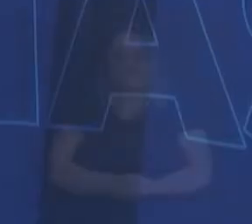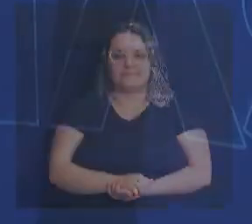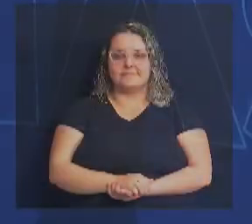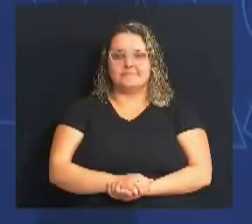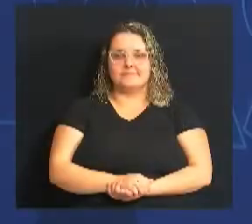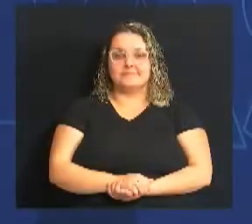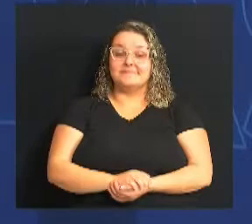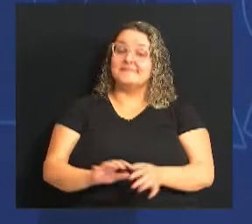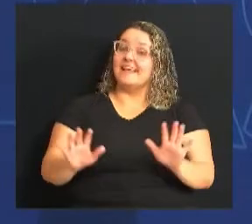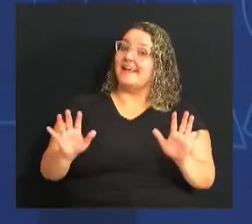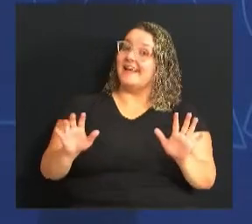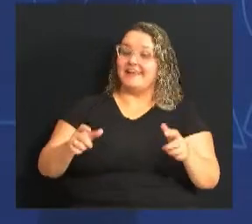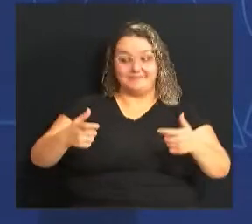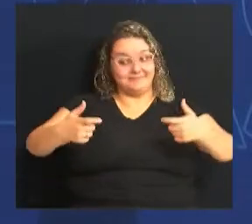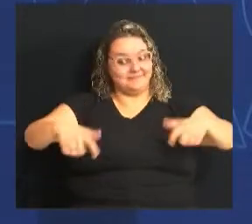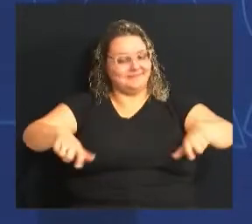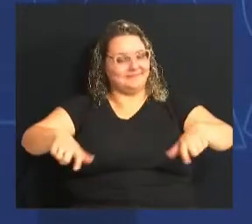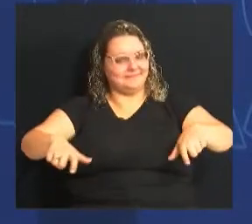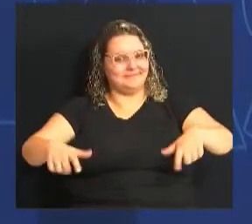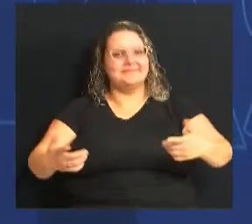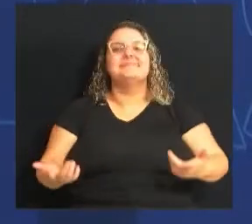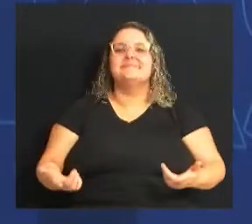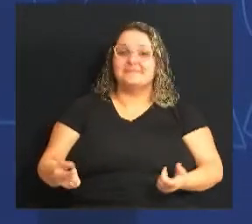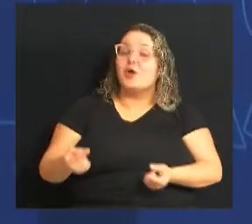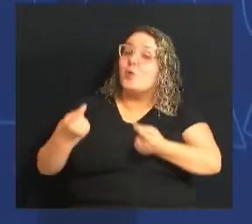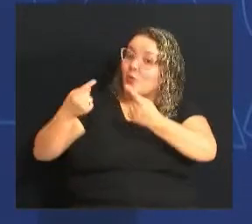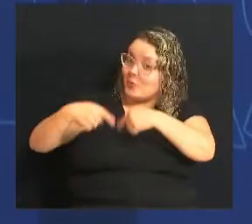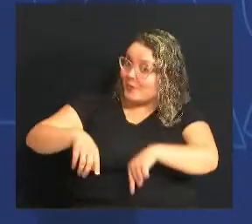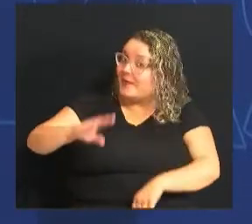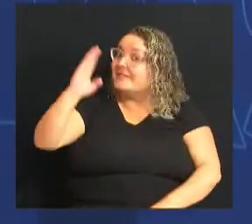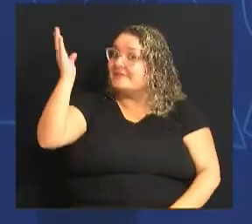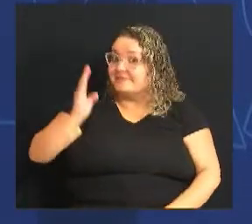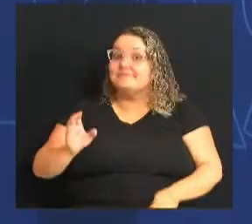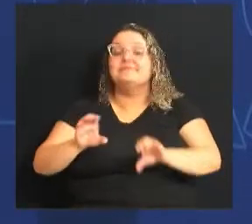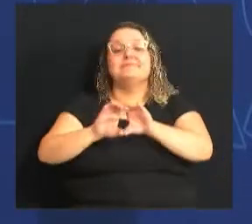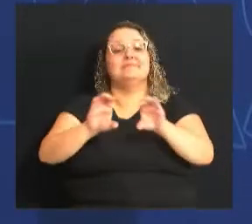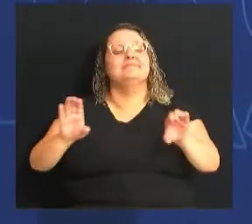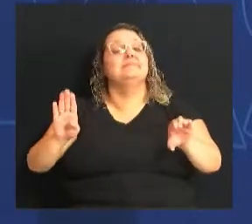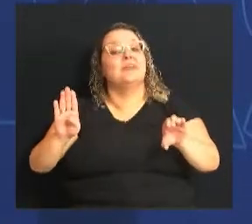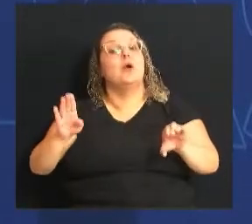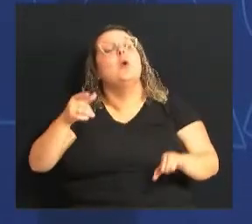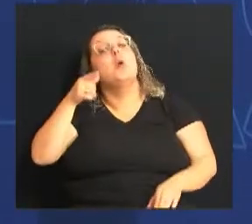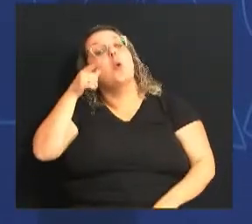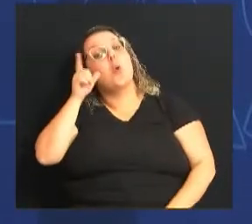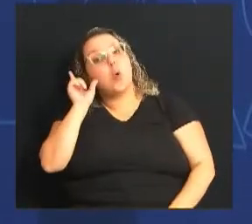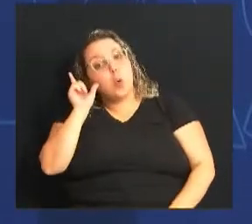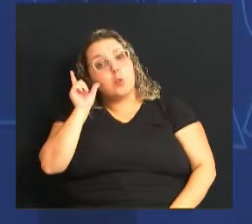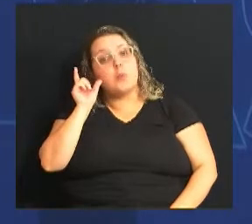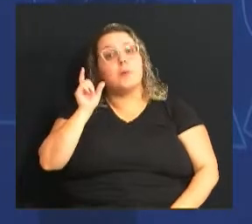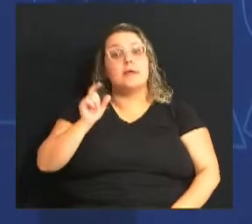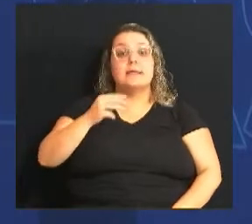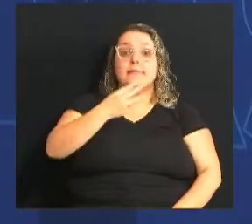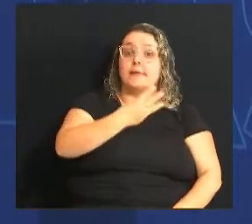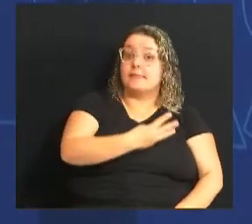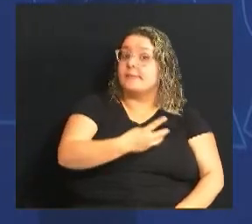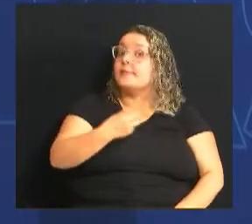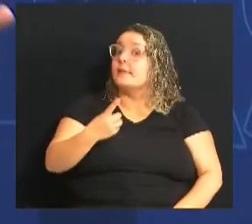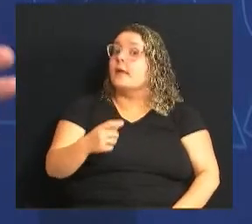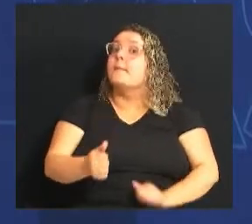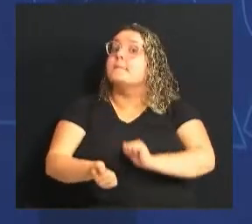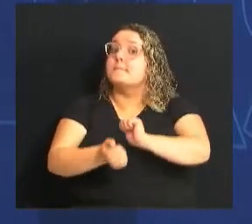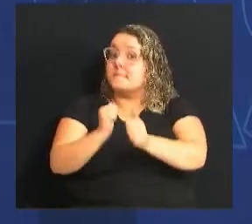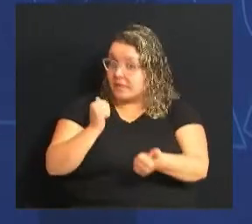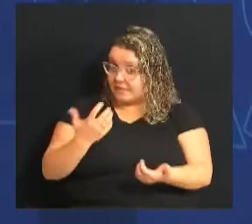É hora de balançar as redes do Campeonato Brasileiro da Série B, porque ontem, na 31ª rodada,